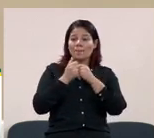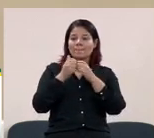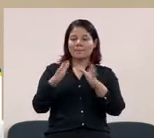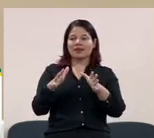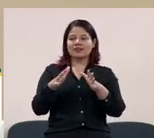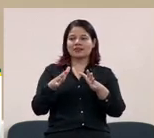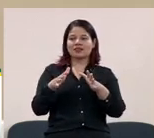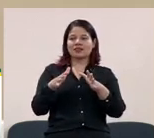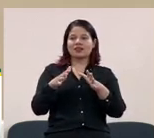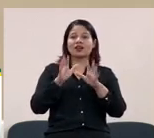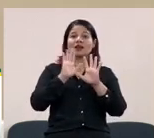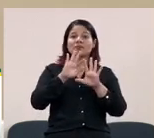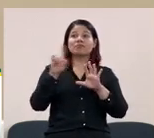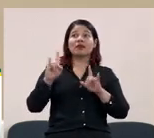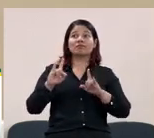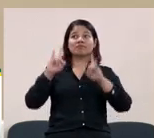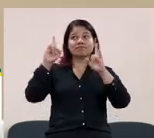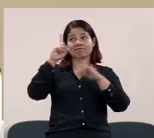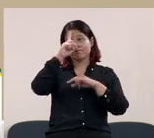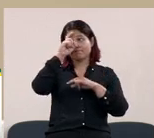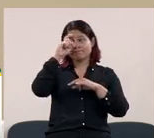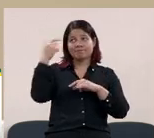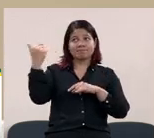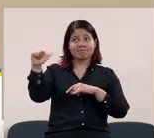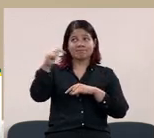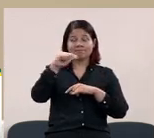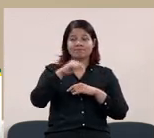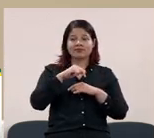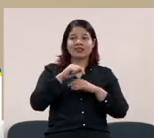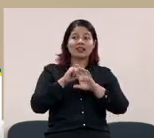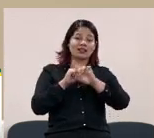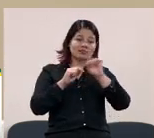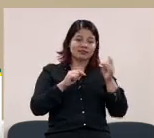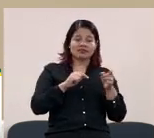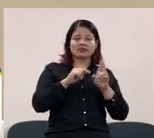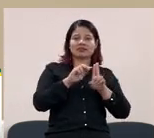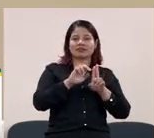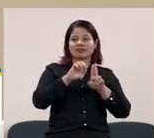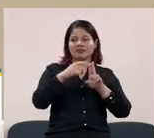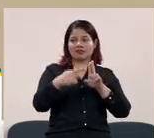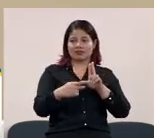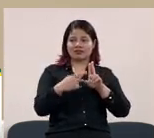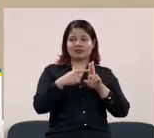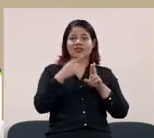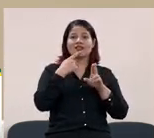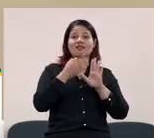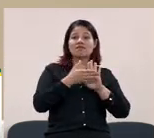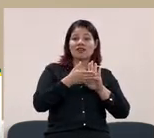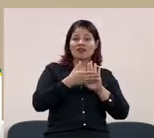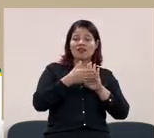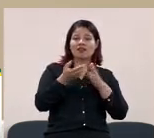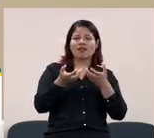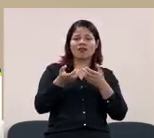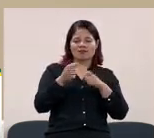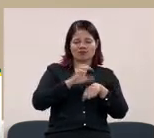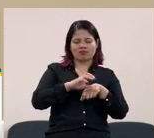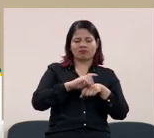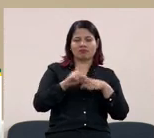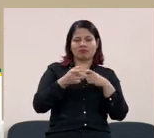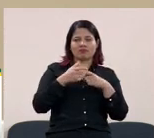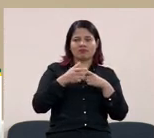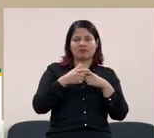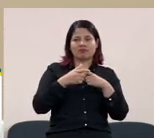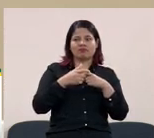forma imediata, nenhum hospital à sua disposição. A Universidade do Estado do Amapá, quando ela faz essa proposta, ela tem toda a